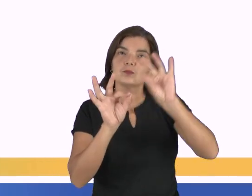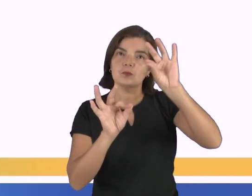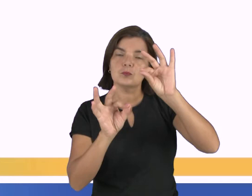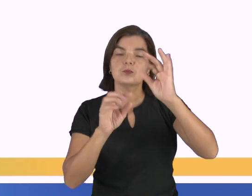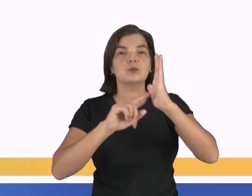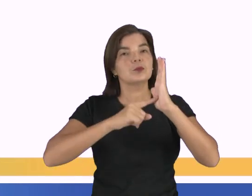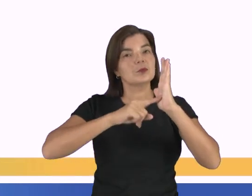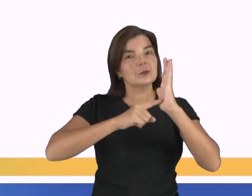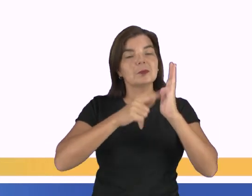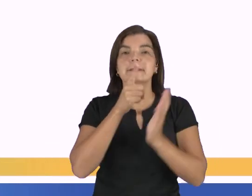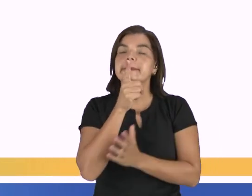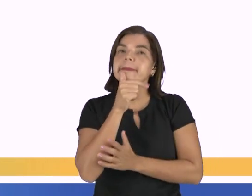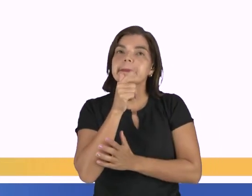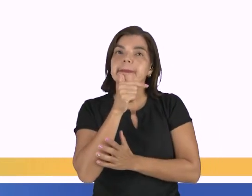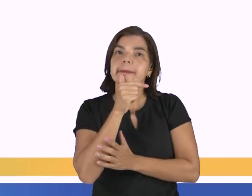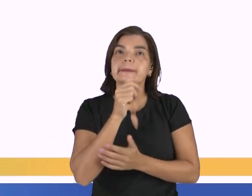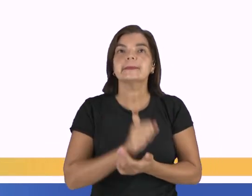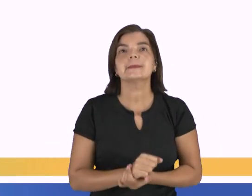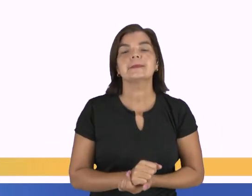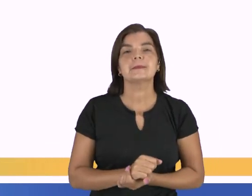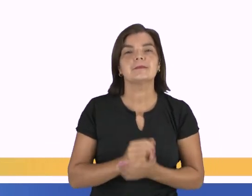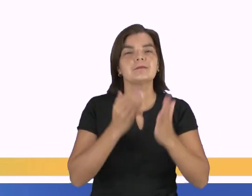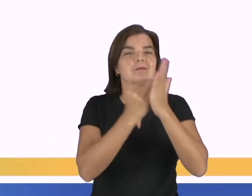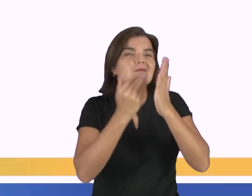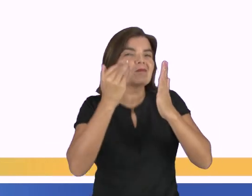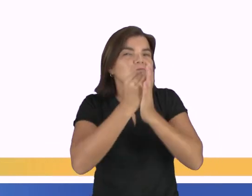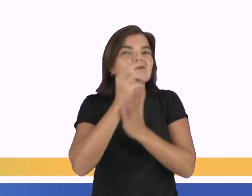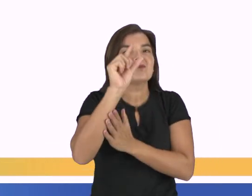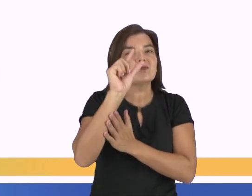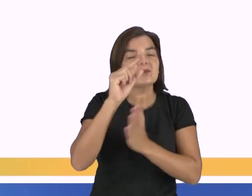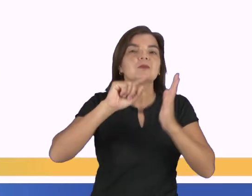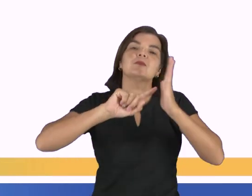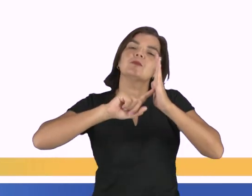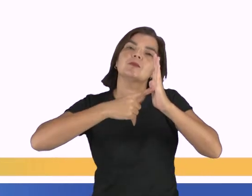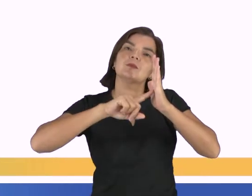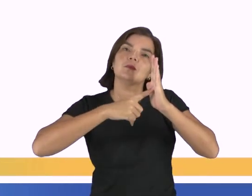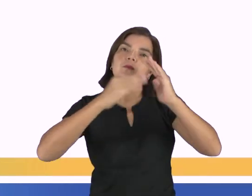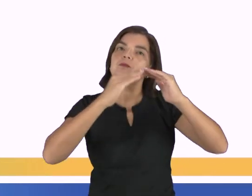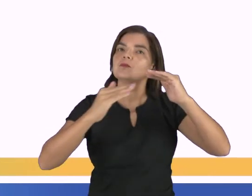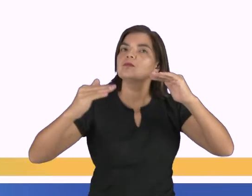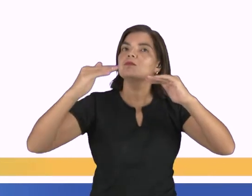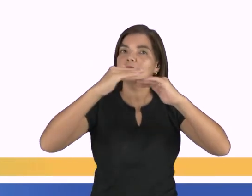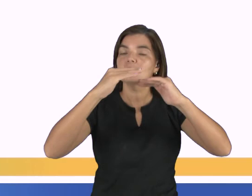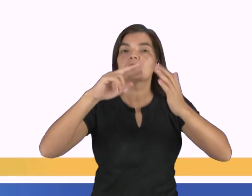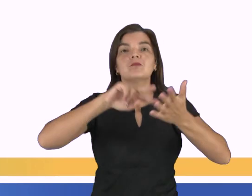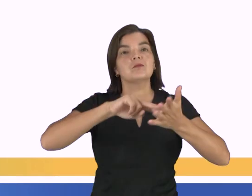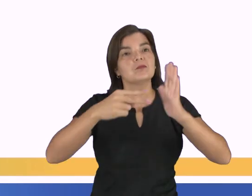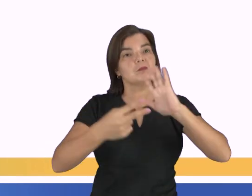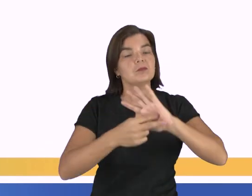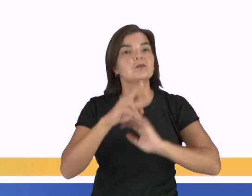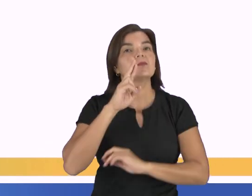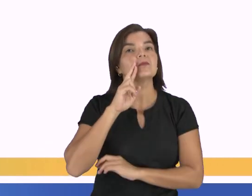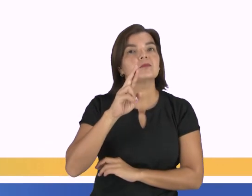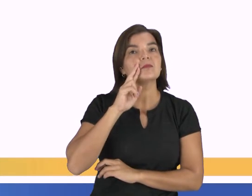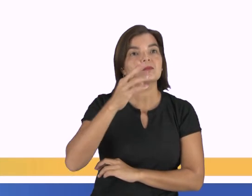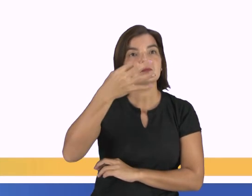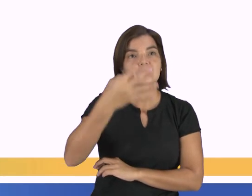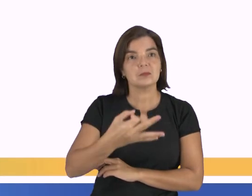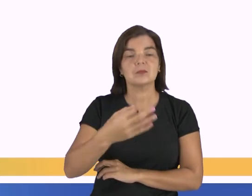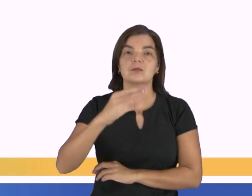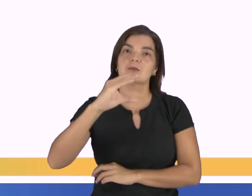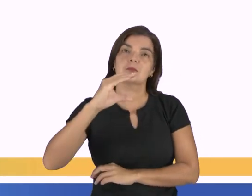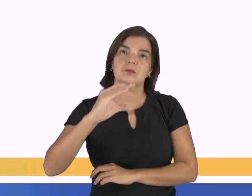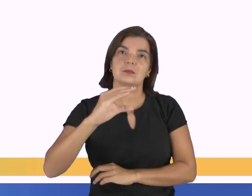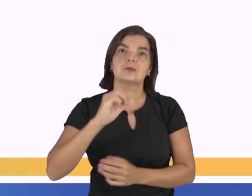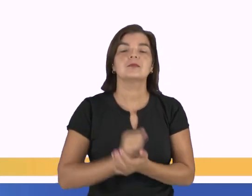água ali no meio. E a H3 considera a superfície da água. Então nesse caso seria aí a